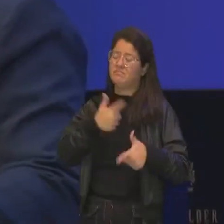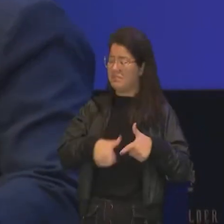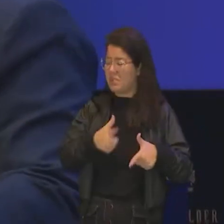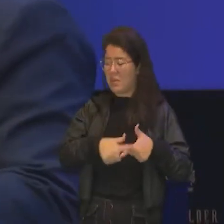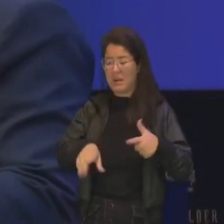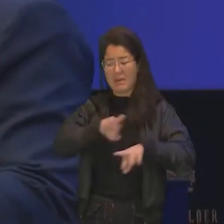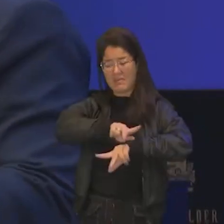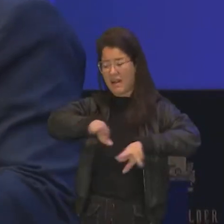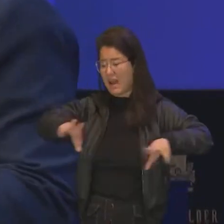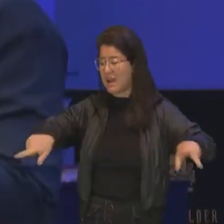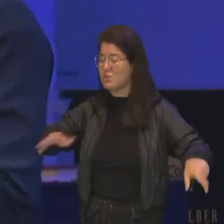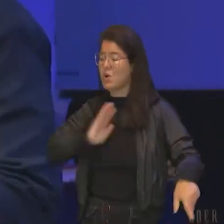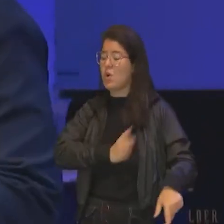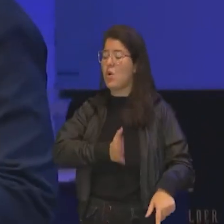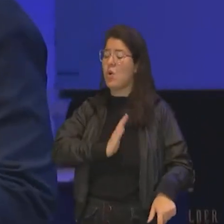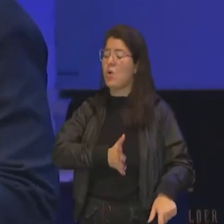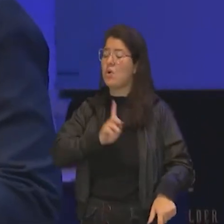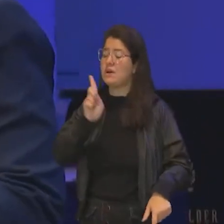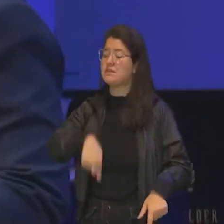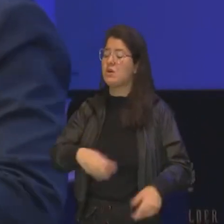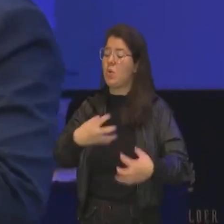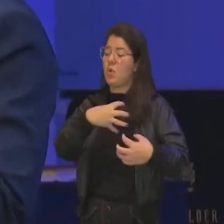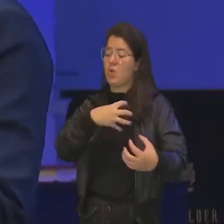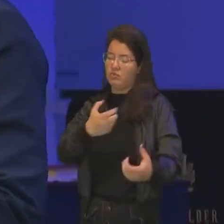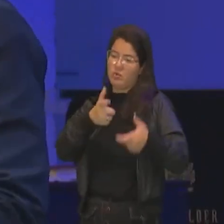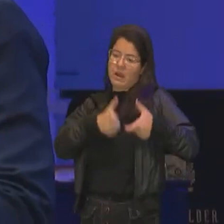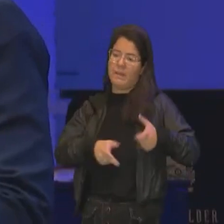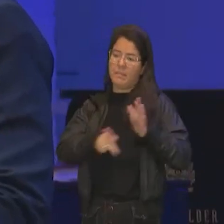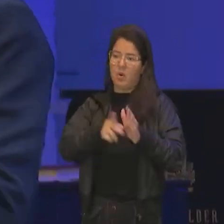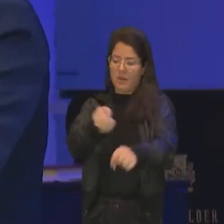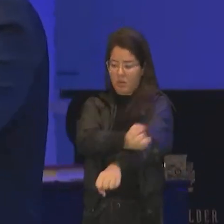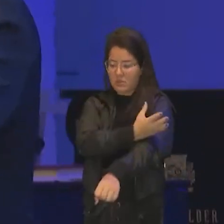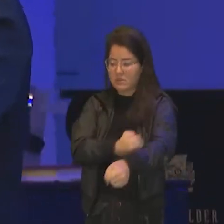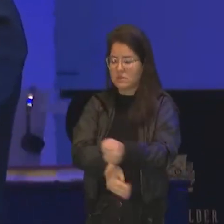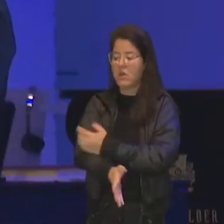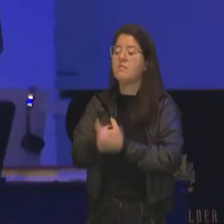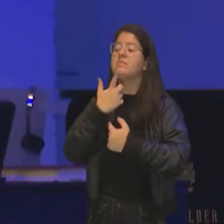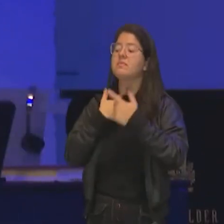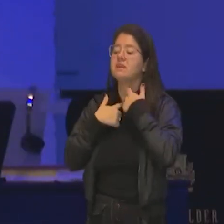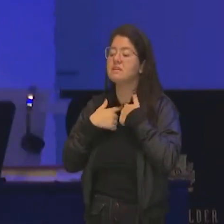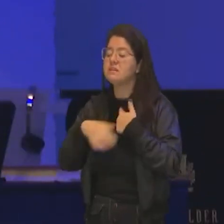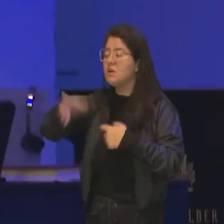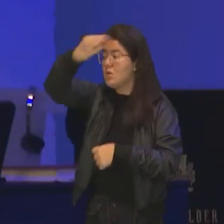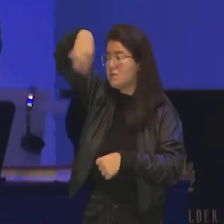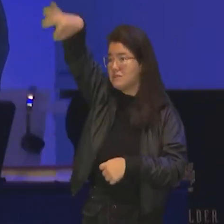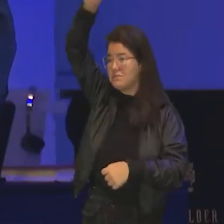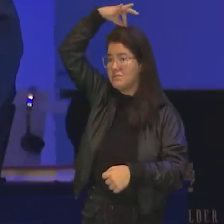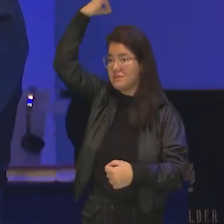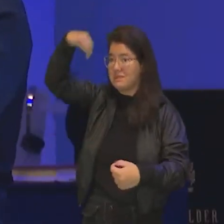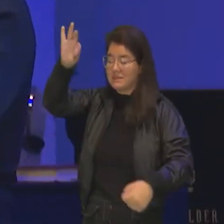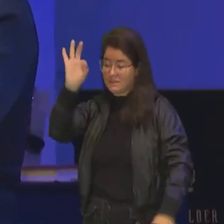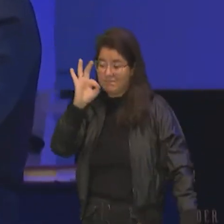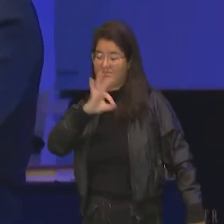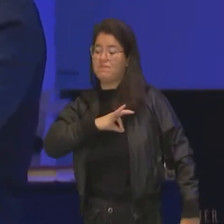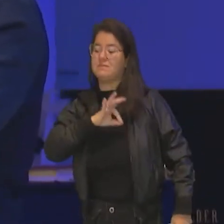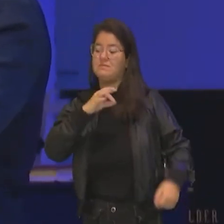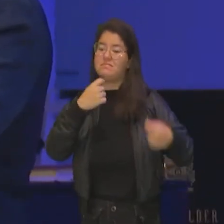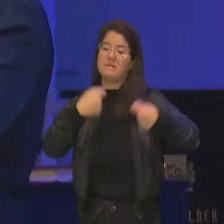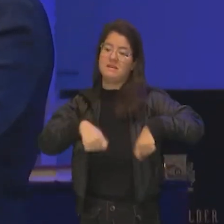que na Bíblia o coração é a sede das emoções, é a sede dos desejos, e o Espírito Santo precisa atuar nesse